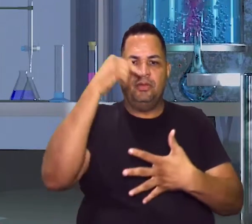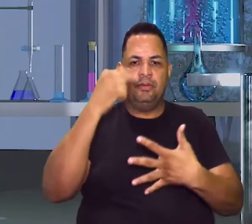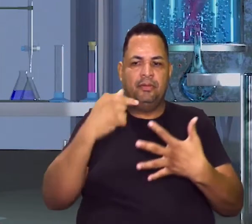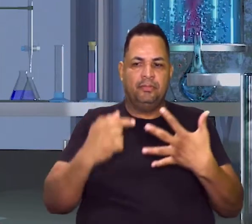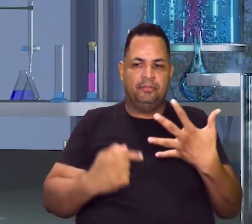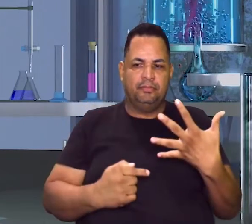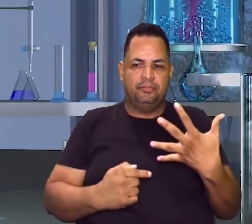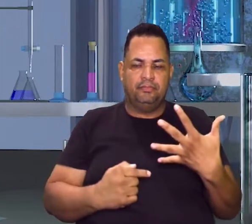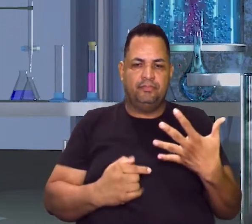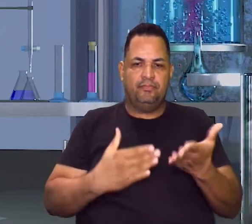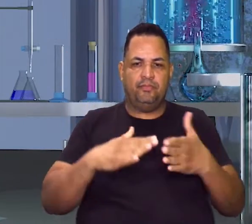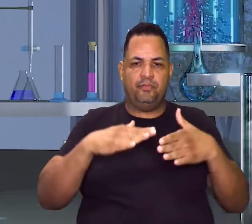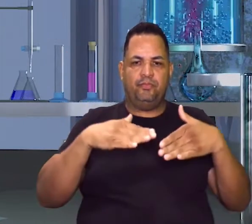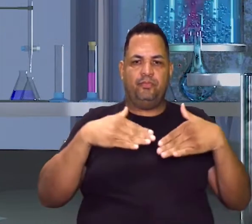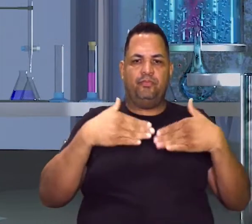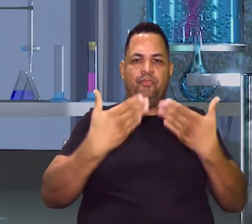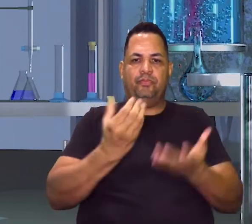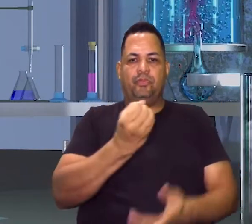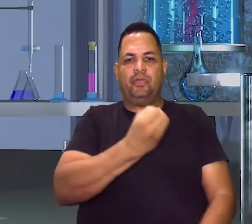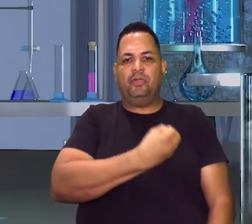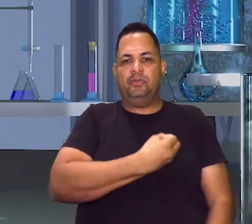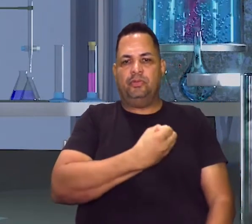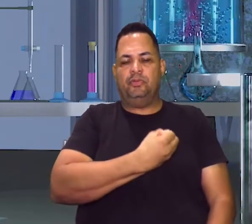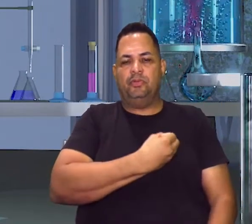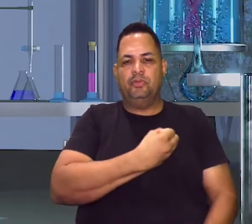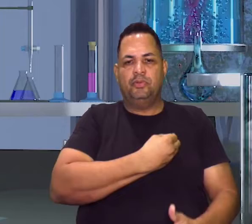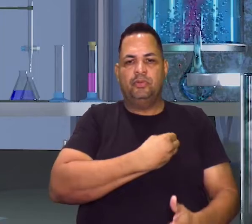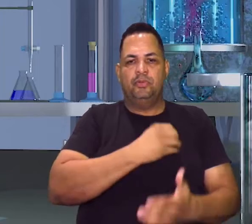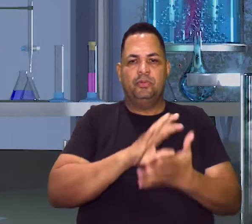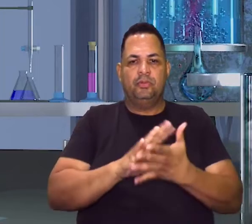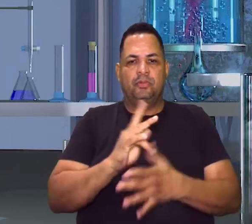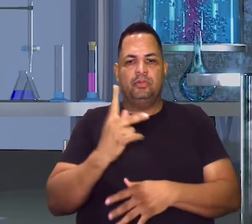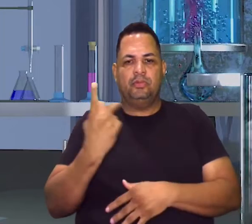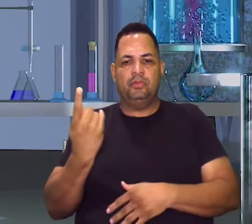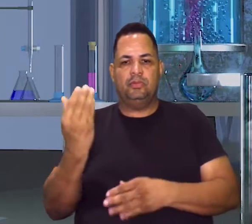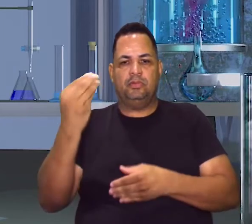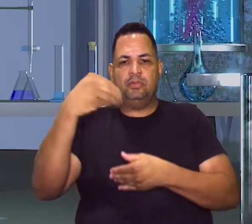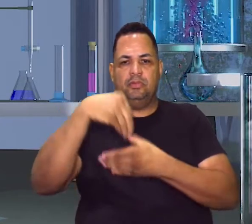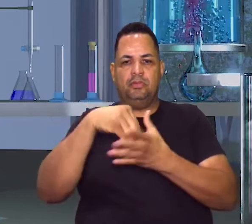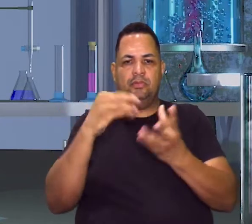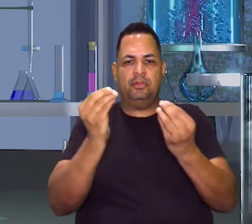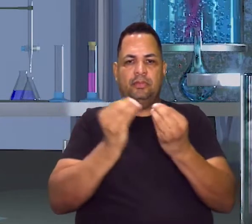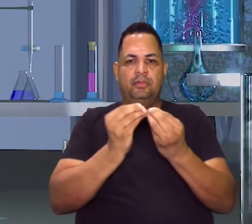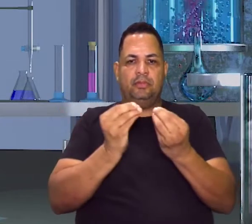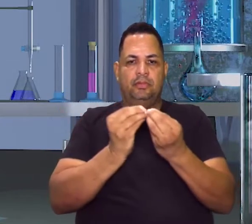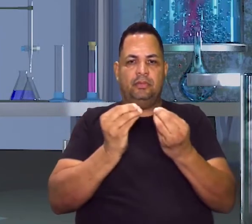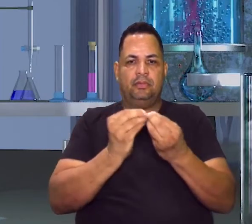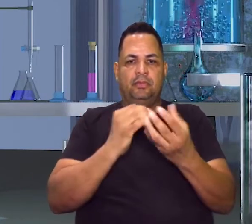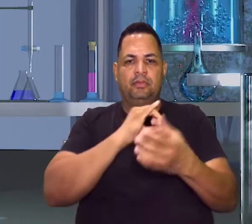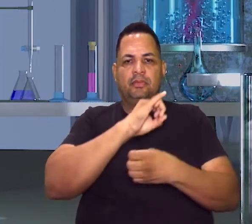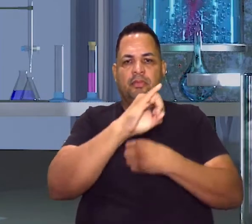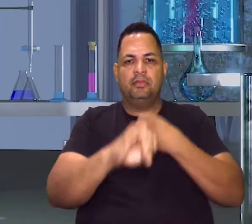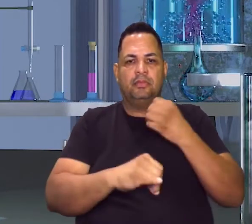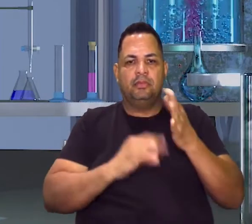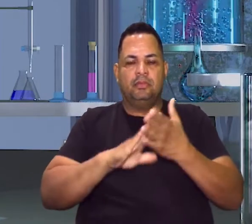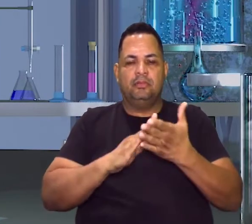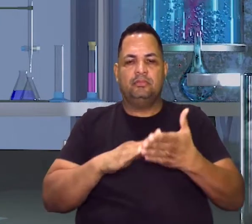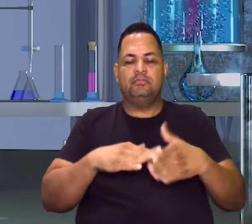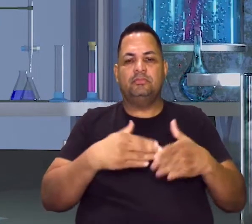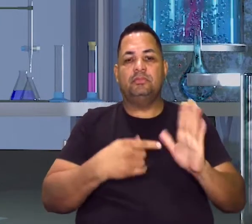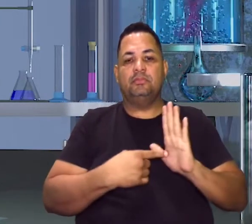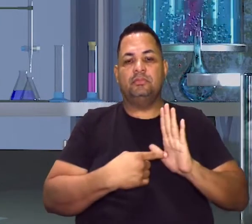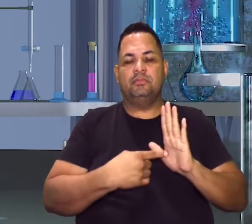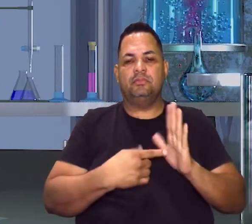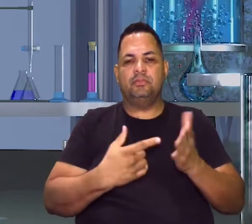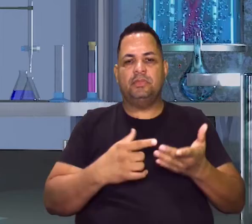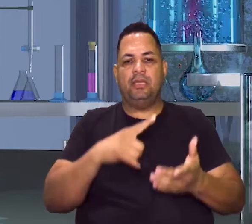classificação quanto ao número de hidrogênios na molécula que se ionizam, viram quanto à presença de oxigênio e